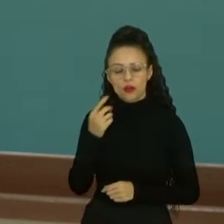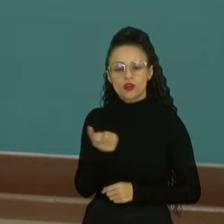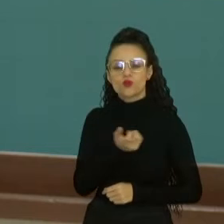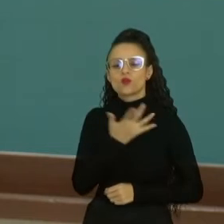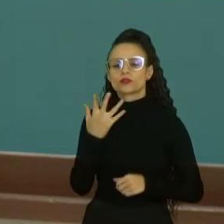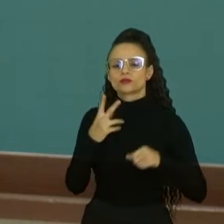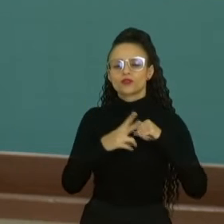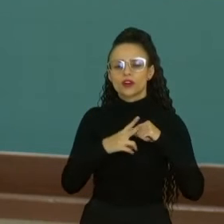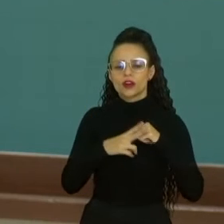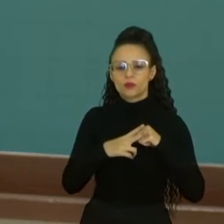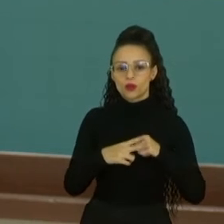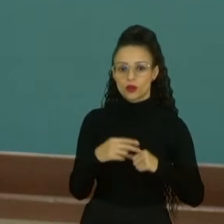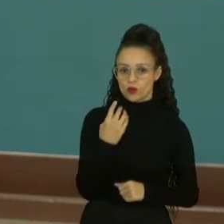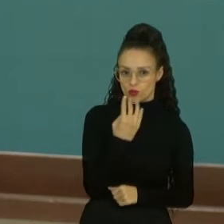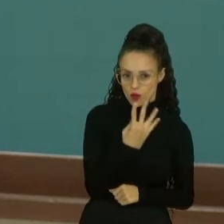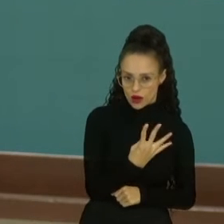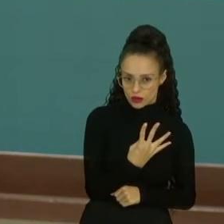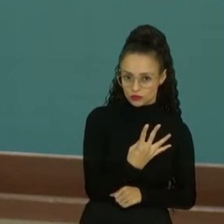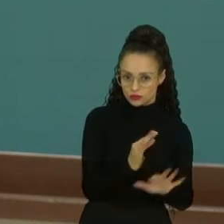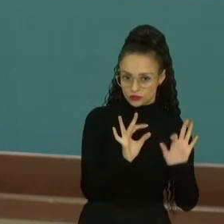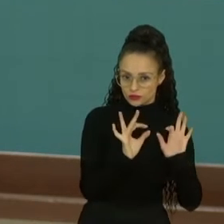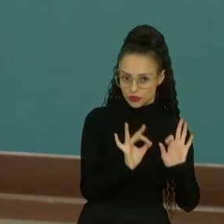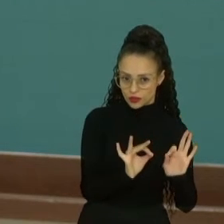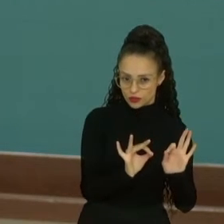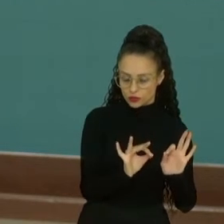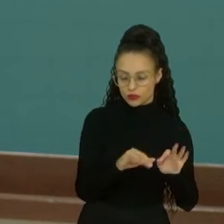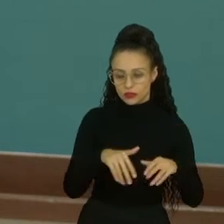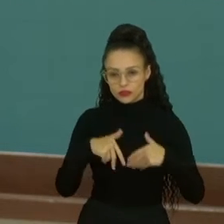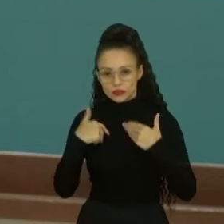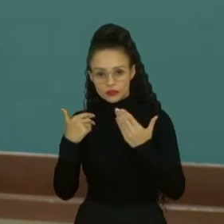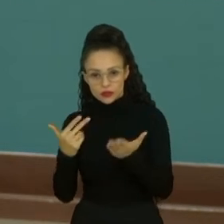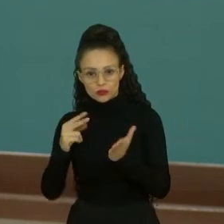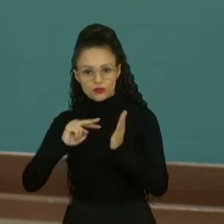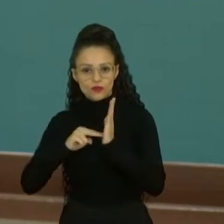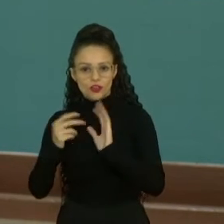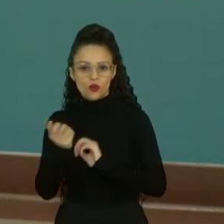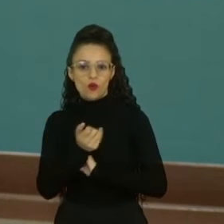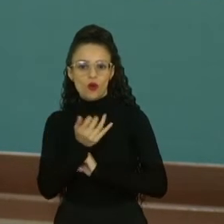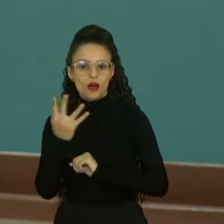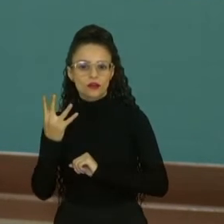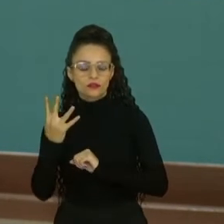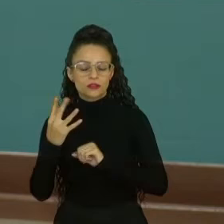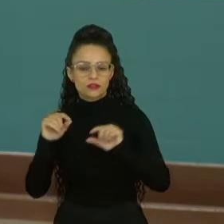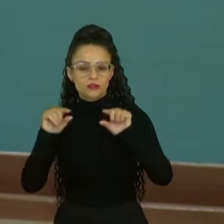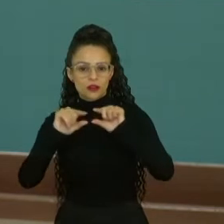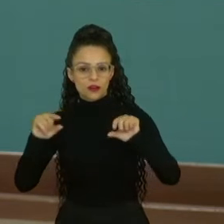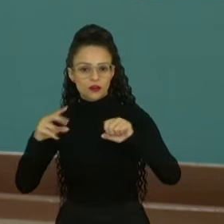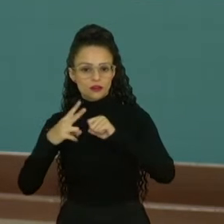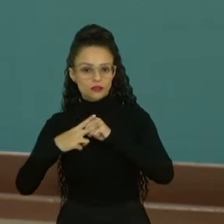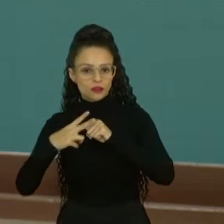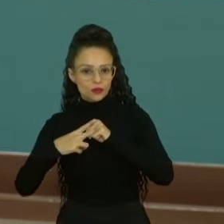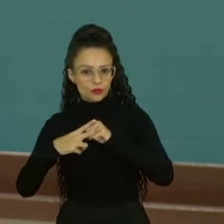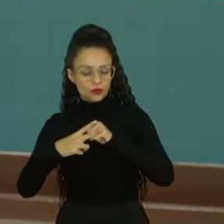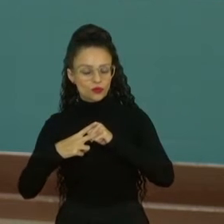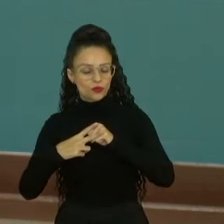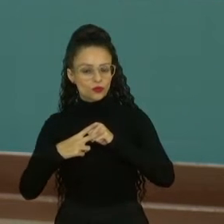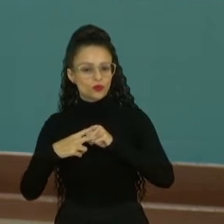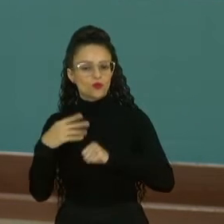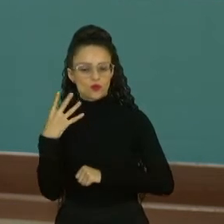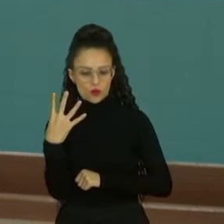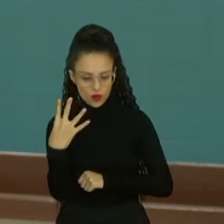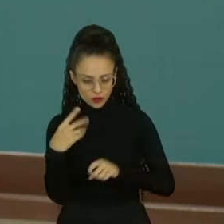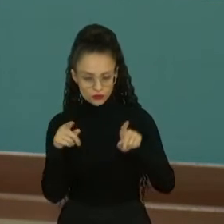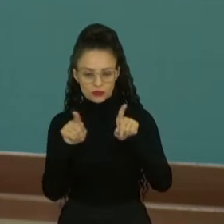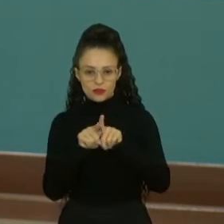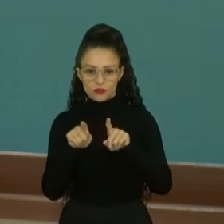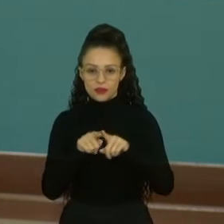quantos verbos? 4 verbos, certo? Portanto, eu tenho quantas orações aqui constituídas? 4,